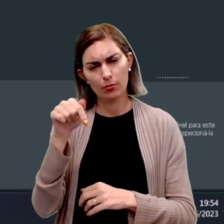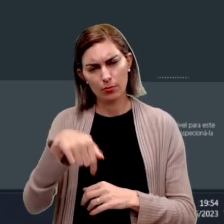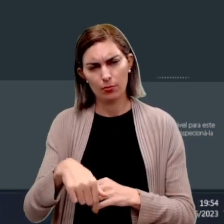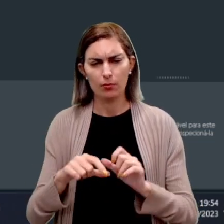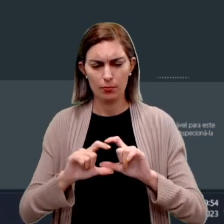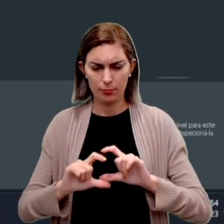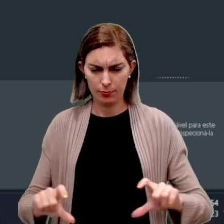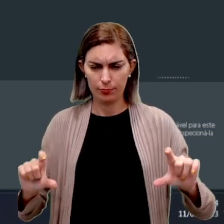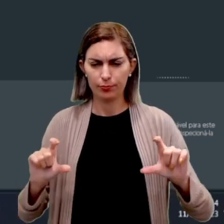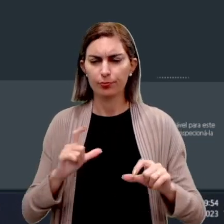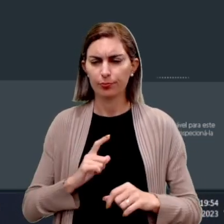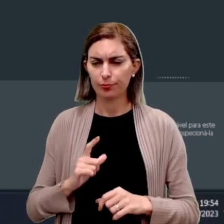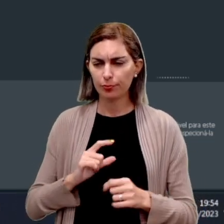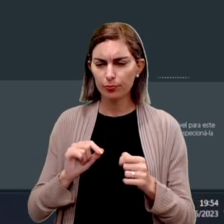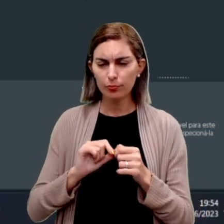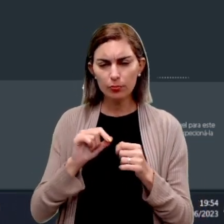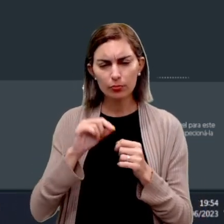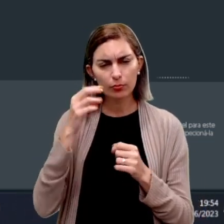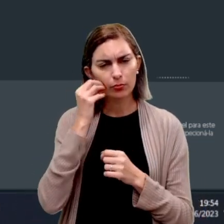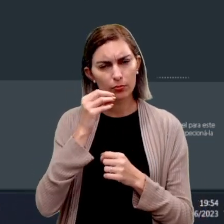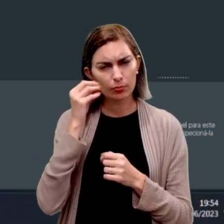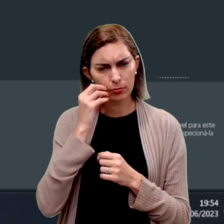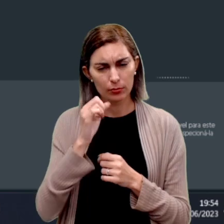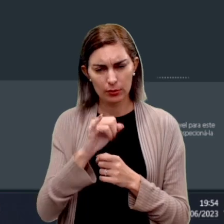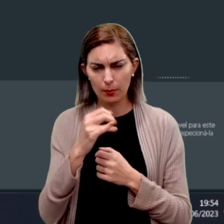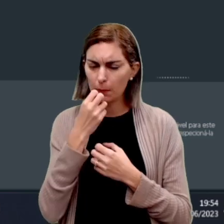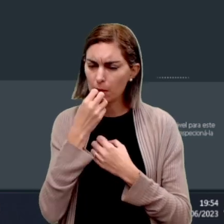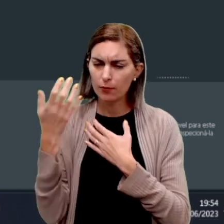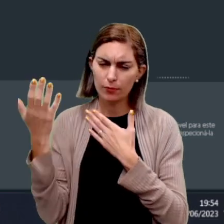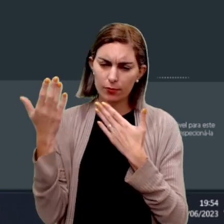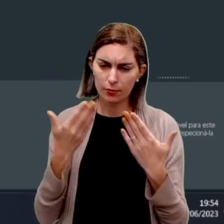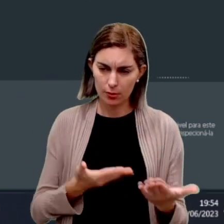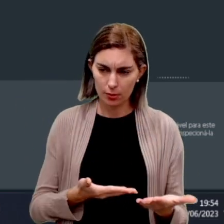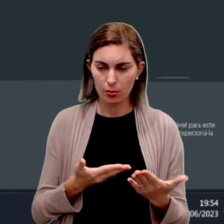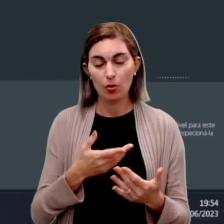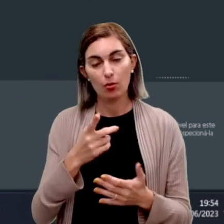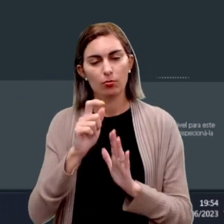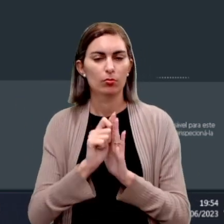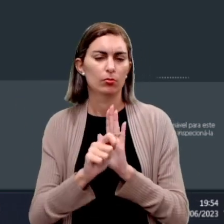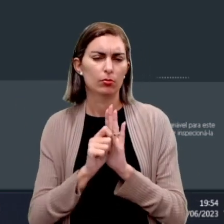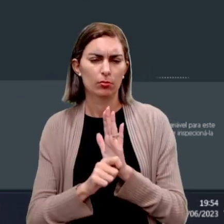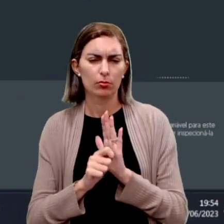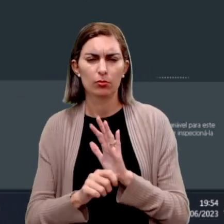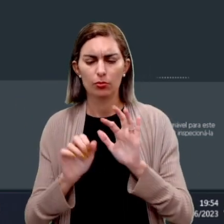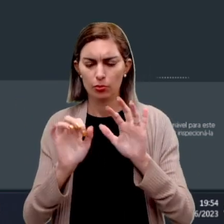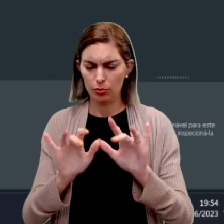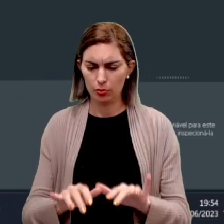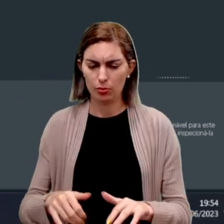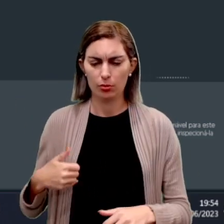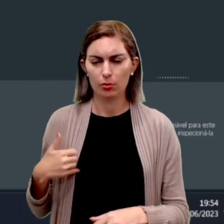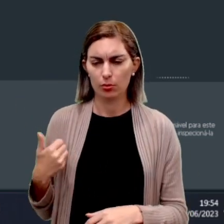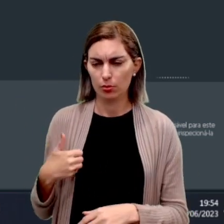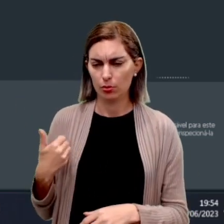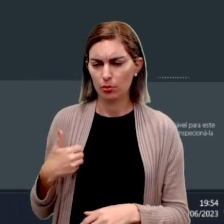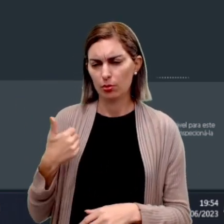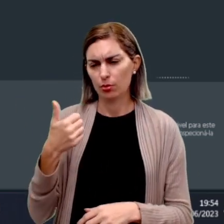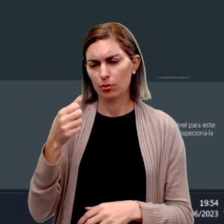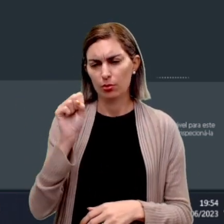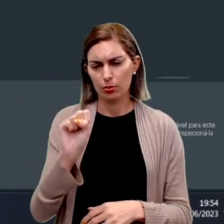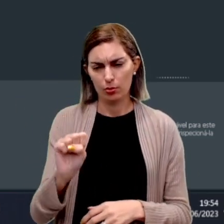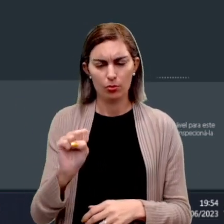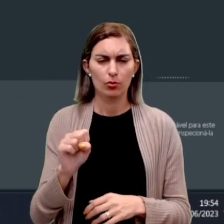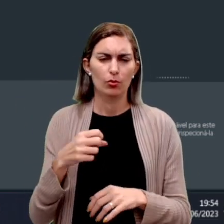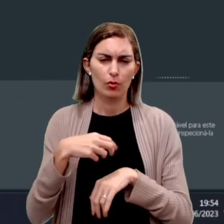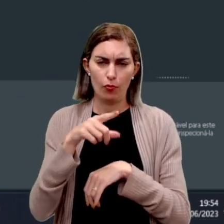de baixo, a gente fez um teste. Seja bem-vindo, o computador escreveu. Digita a idade, nós digitamos 18 e ele